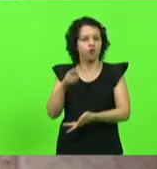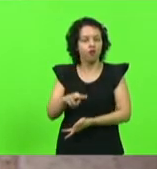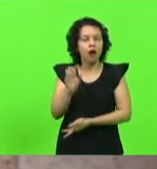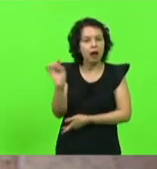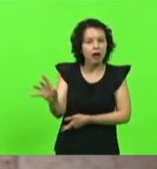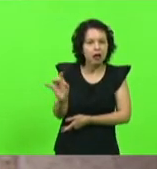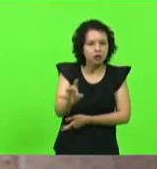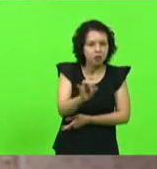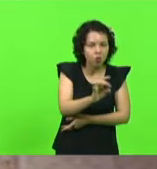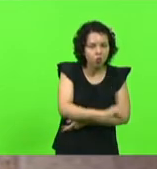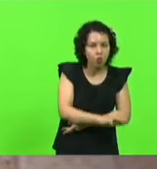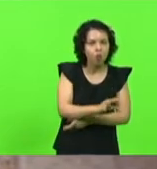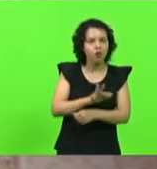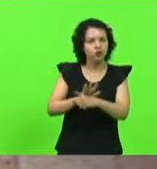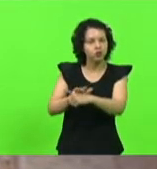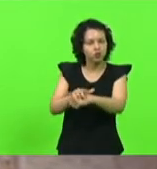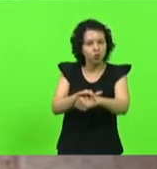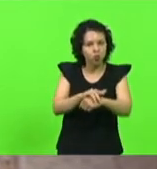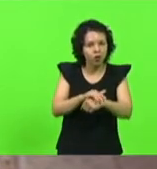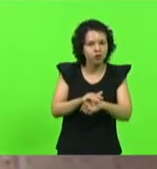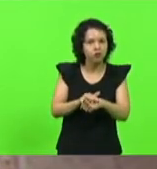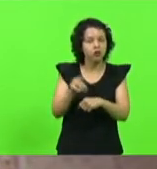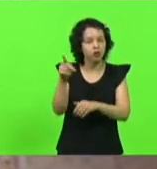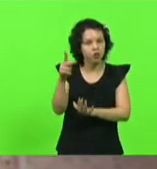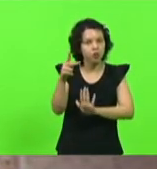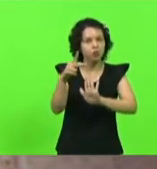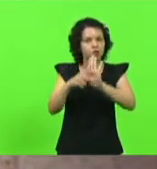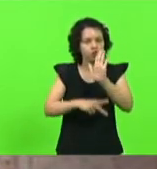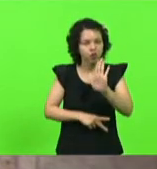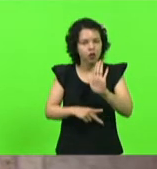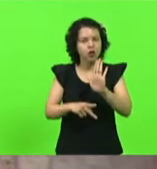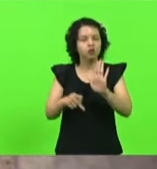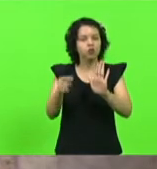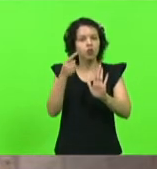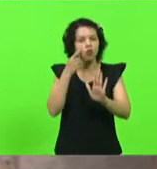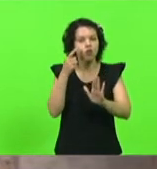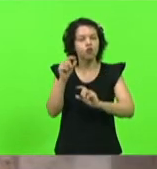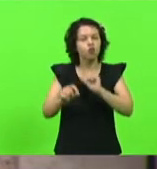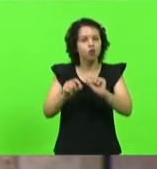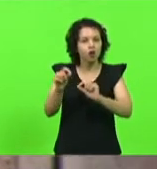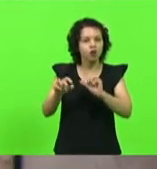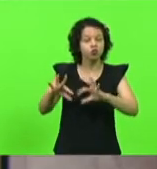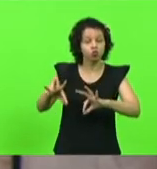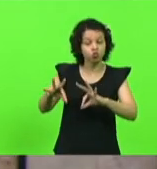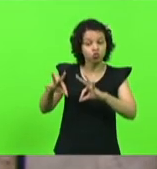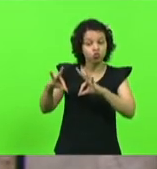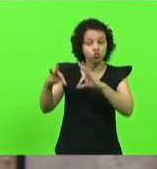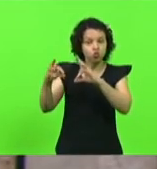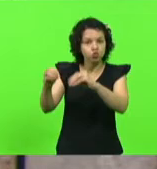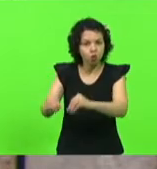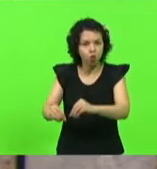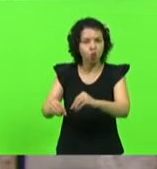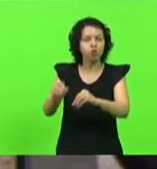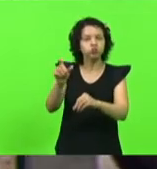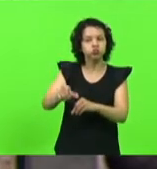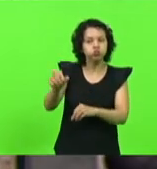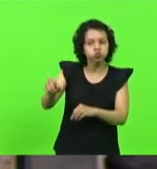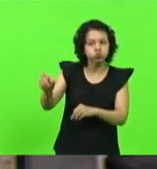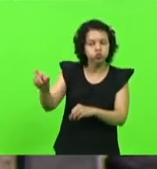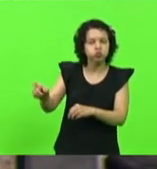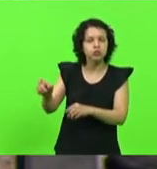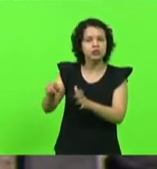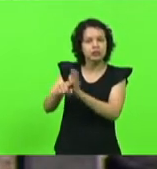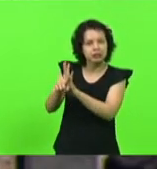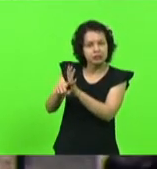uma das doenças. Esse projeto, ele prevê que todos os casos de